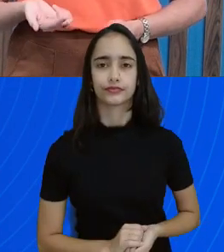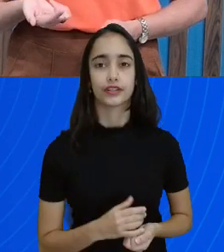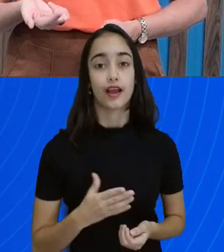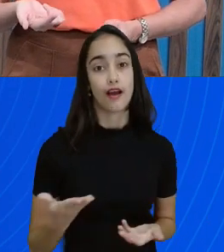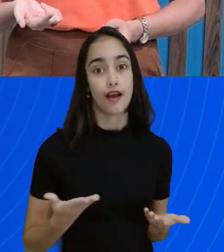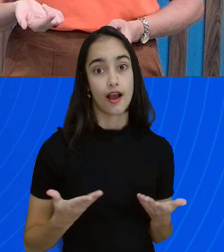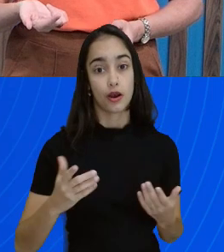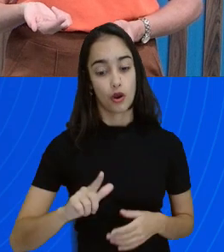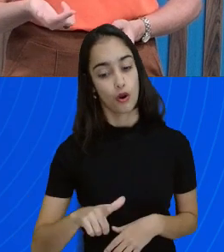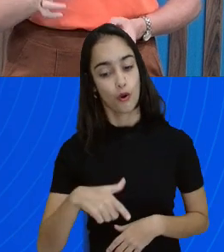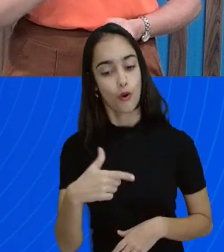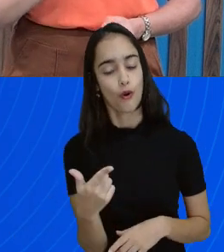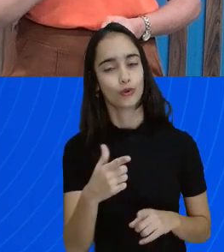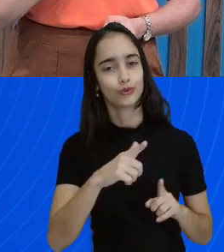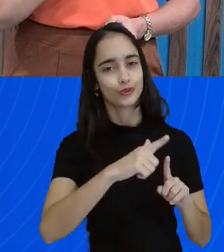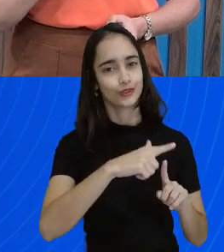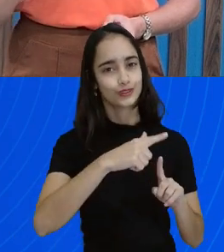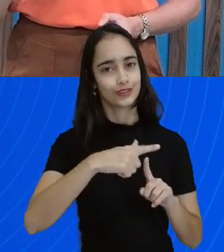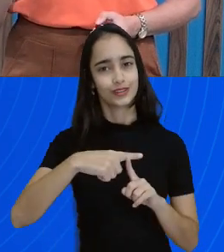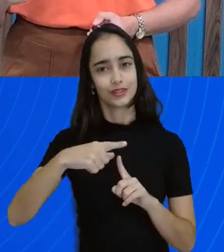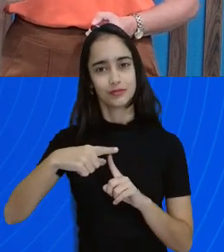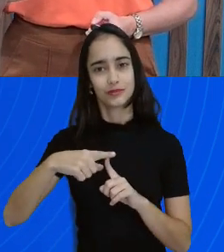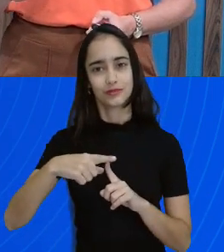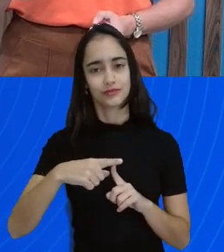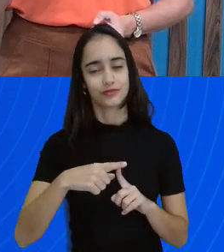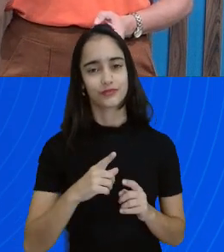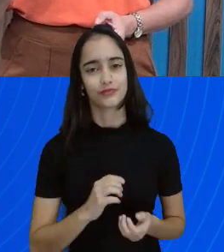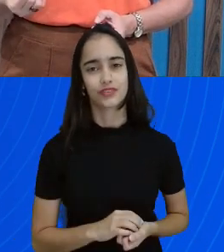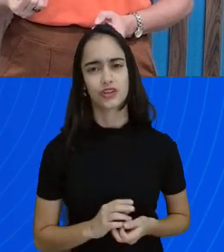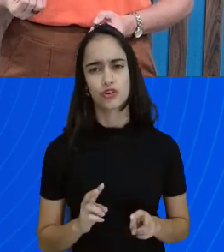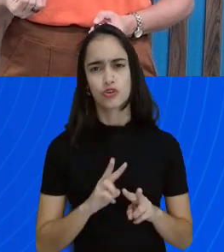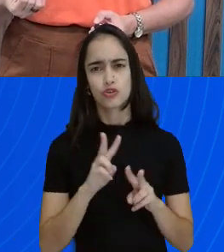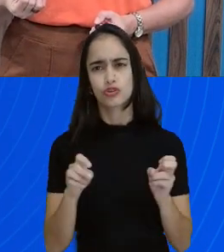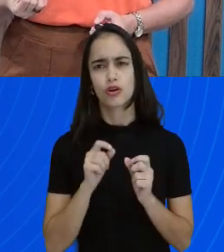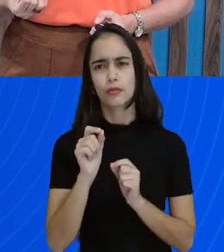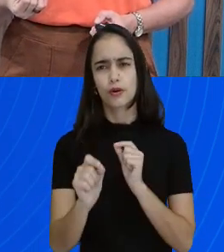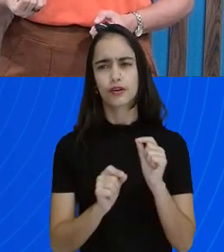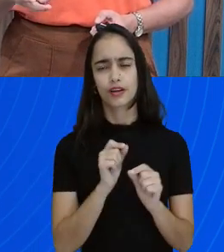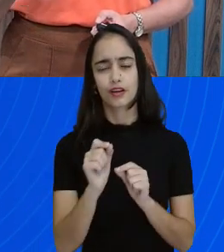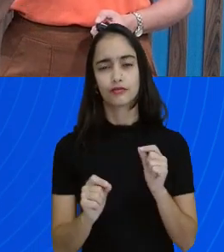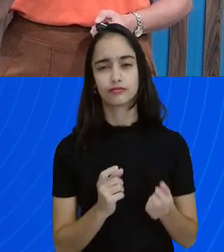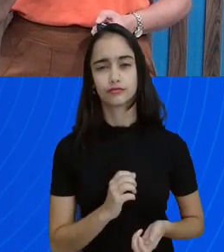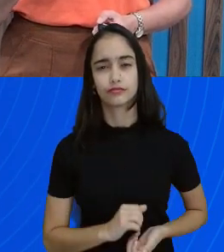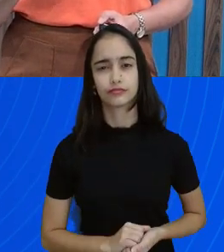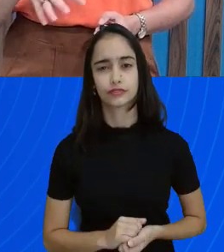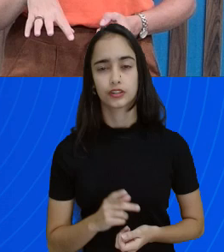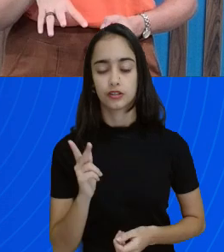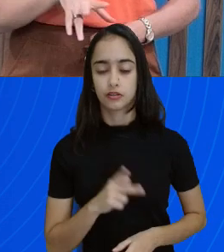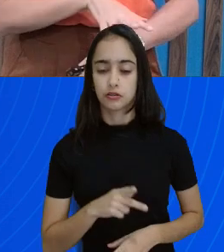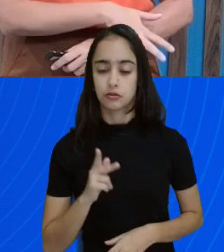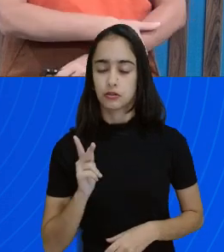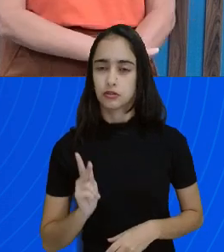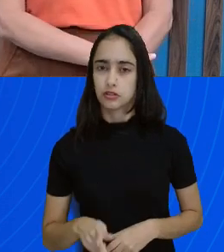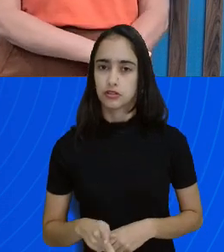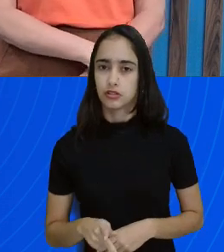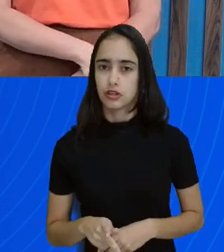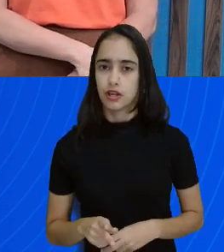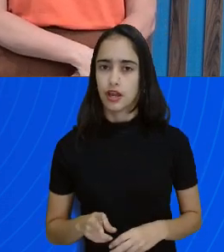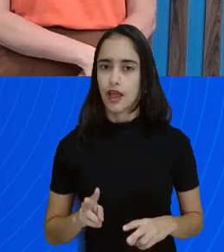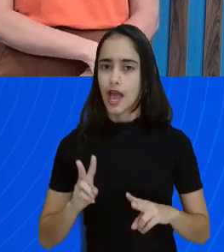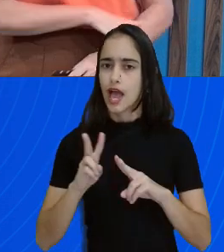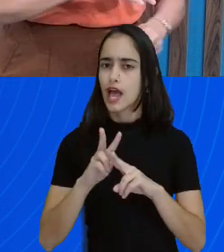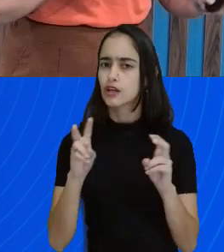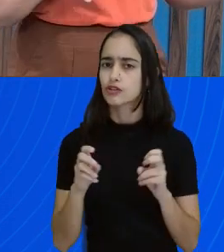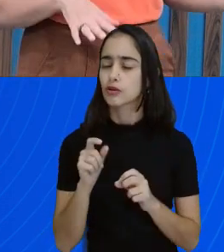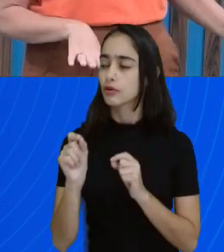tipo de gráfico relacionado a quê? Você pode me dizer? Professora Kátia, esse gráfico aí agora é sobre o